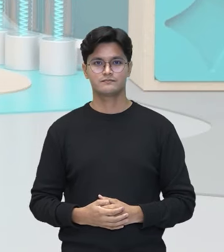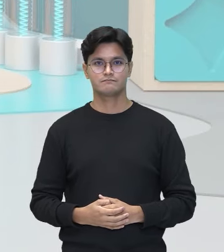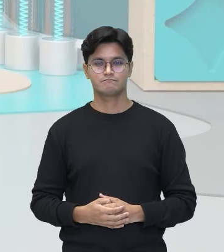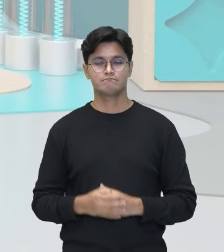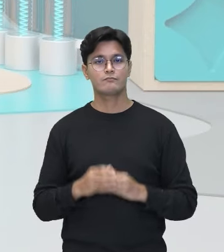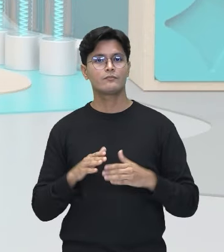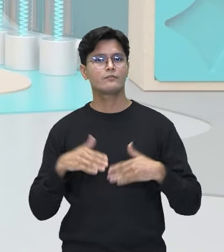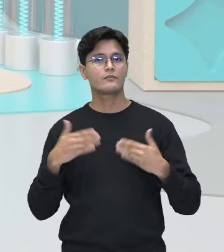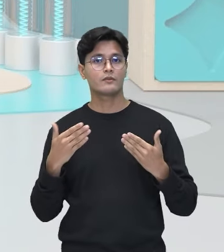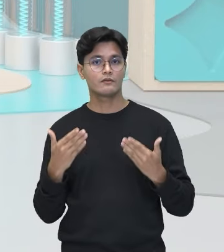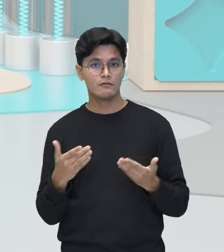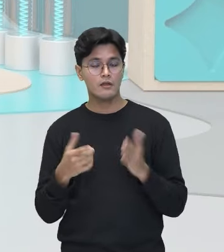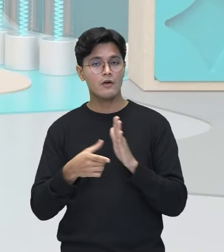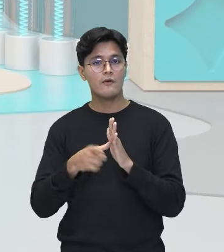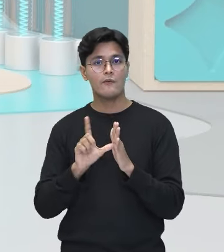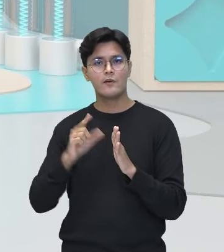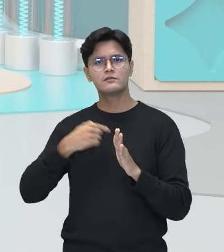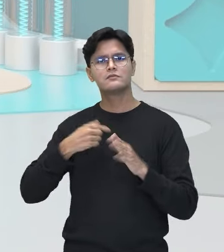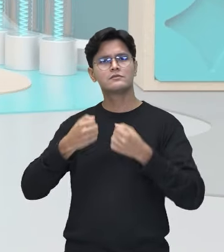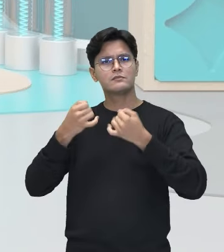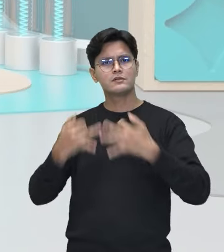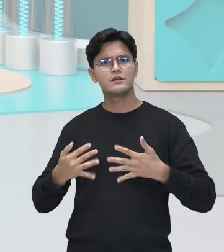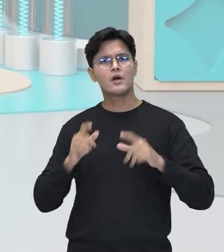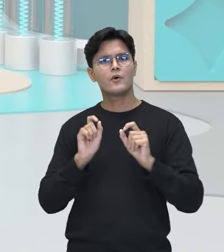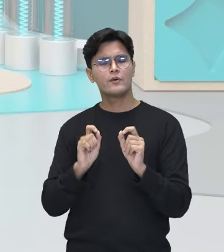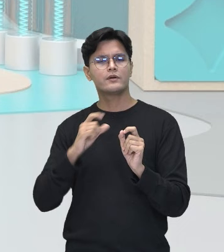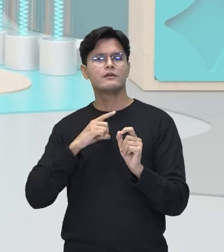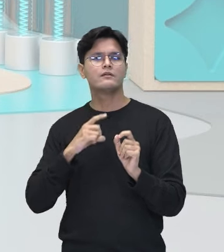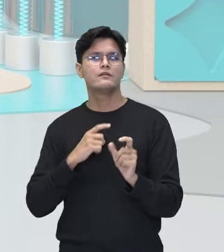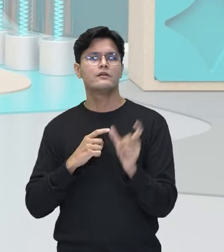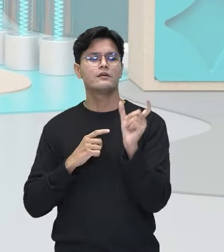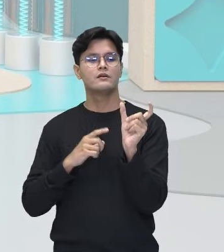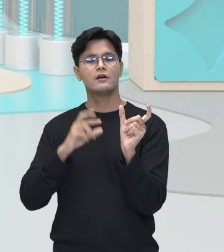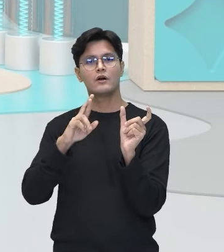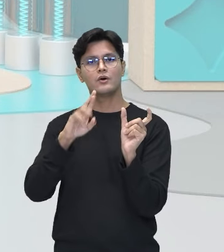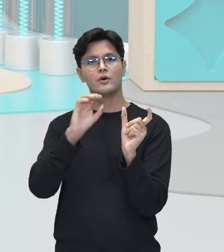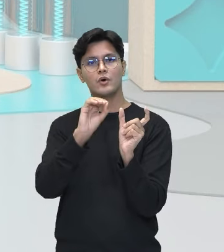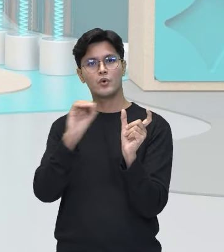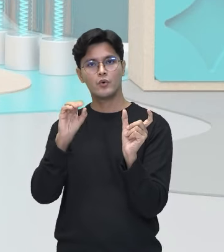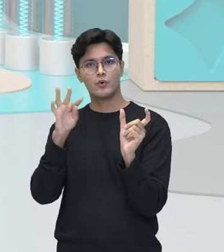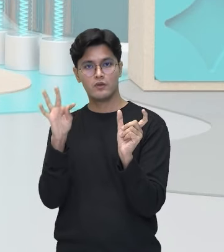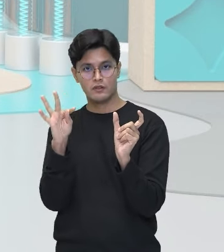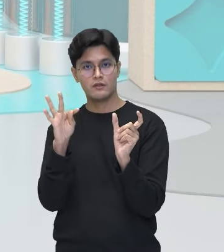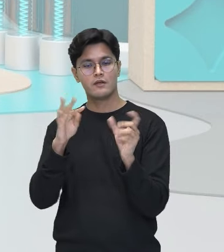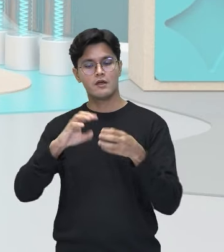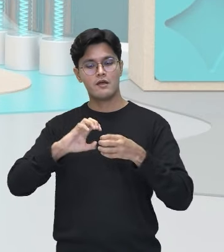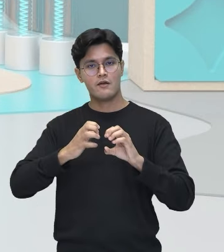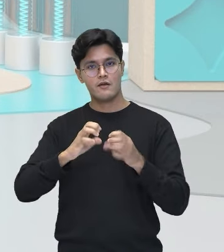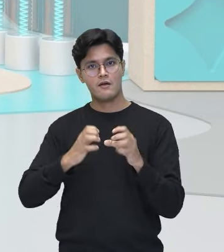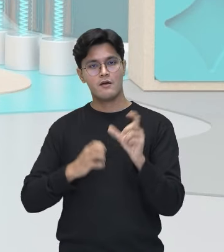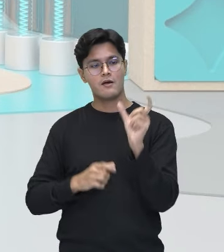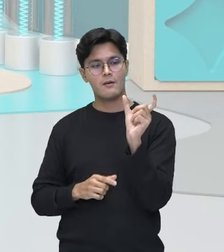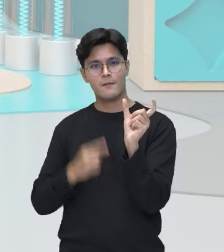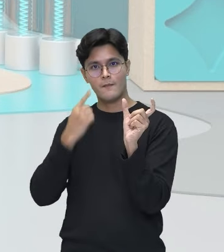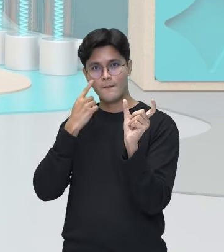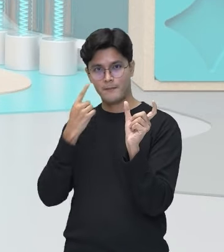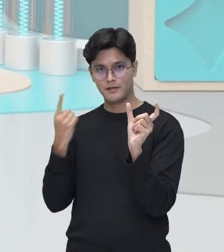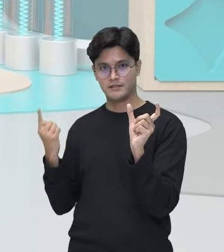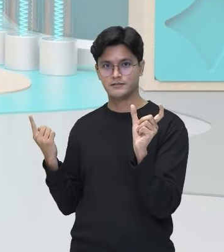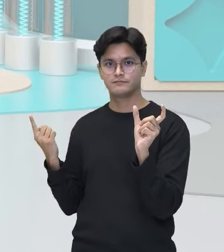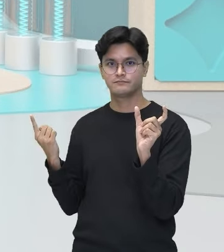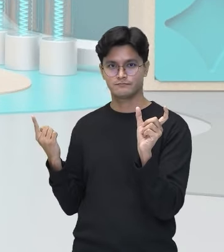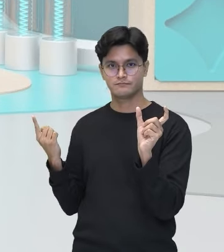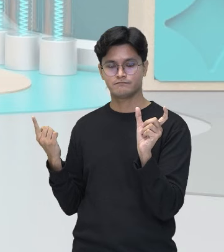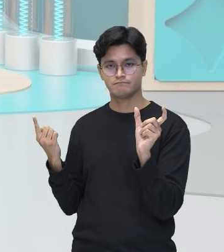Bem, como eu falei para vocês, nós temos uma root. E aqui ao meu lado, essa root virou uma pecinha de quebra-cabeça, não é